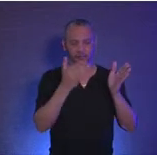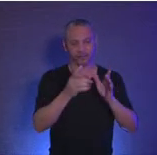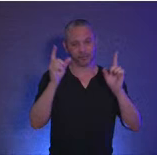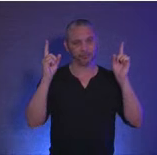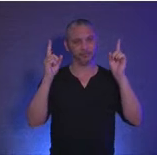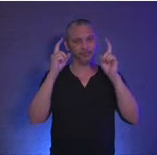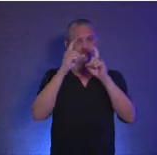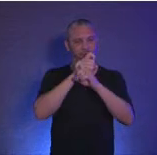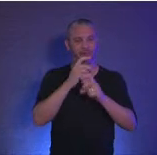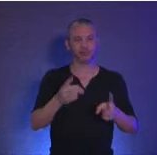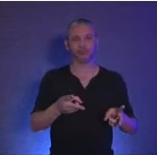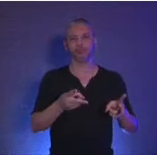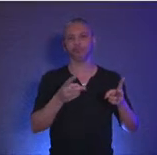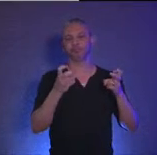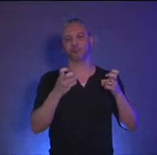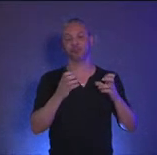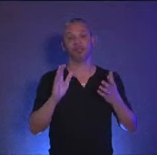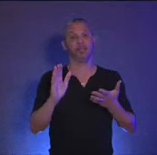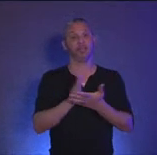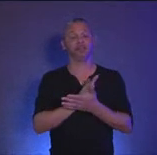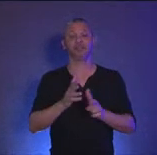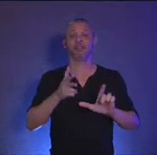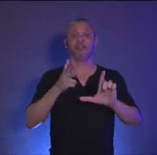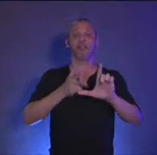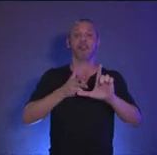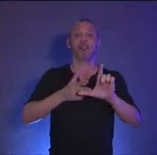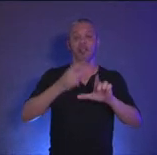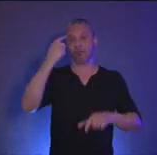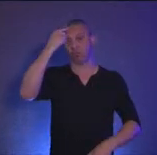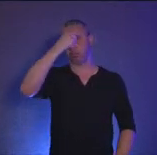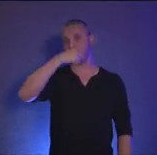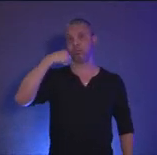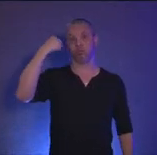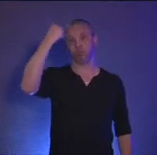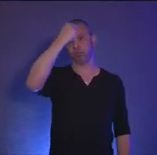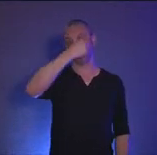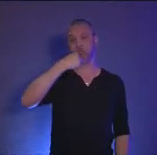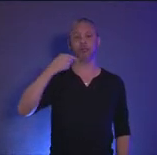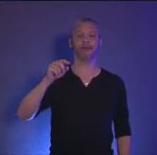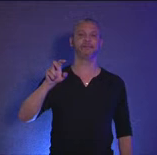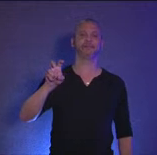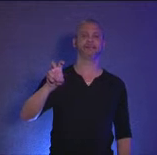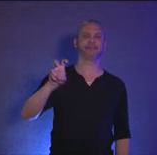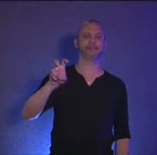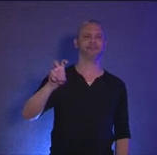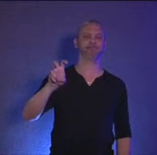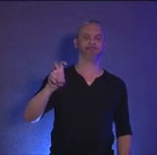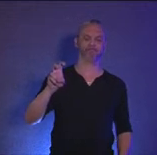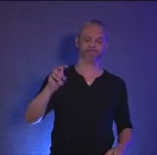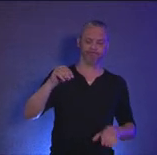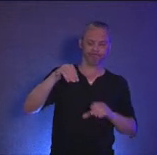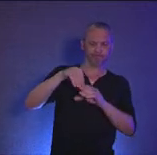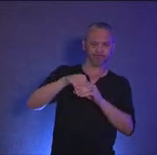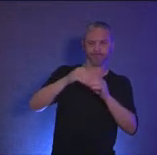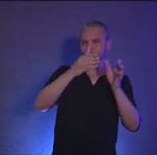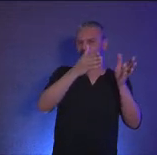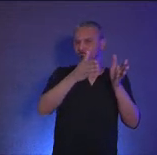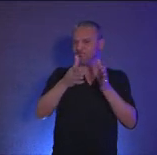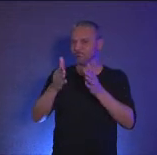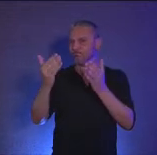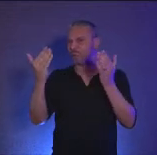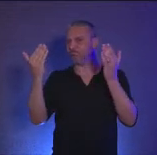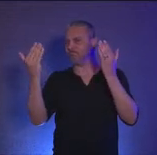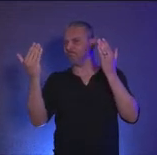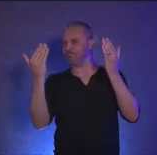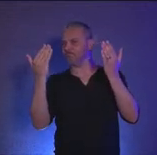Às vezes, tem lives de 5 horas, que a gente sabe que, assim, provavelmente tem alguma coisa ali, só que é muito desgastante,